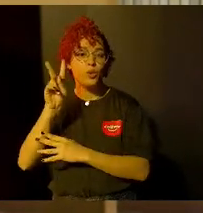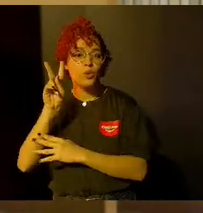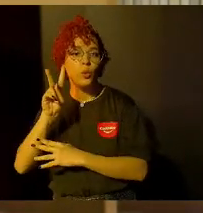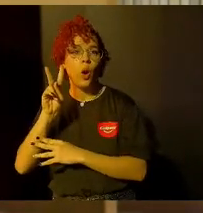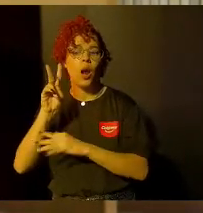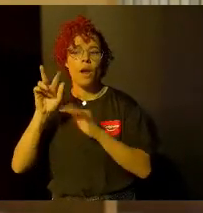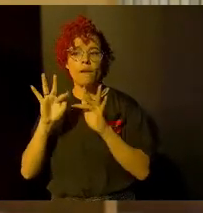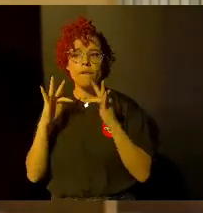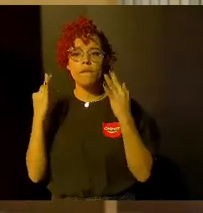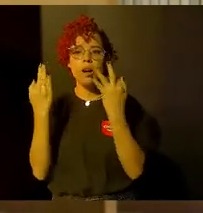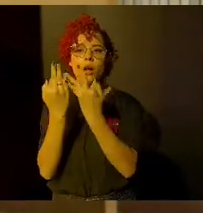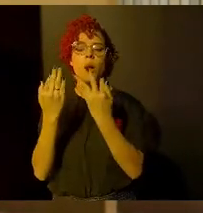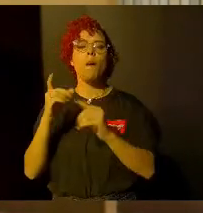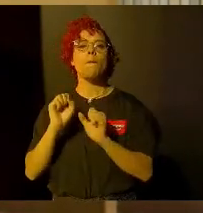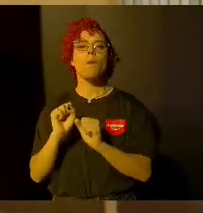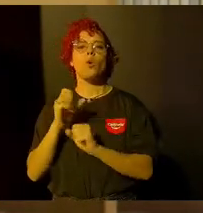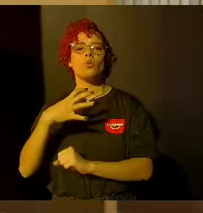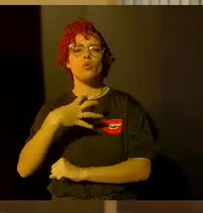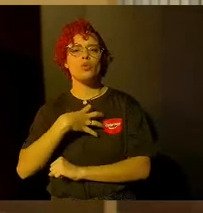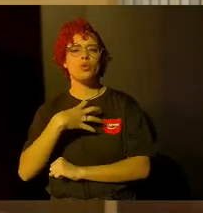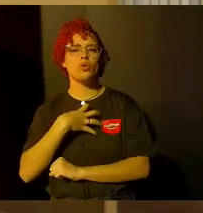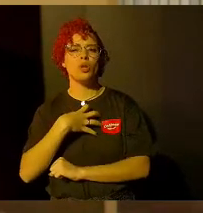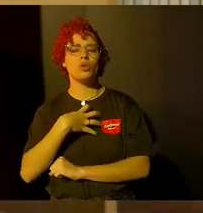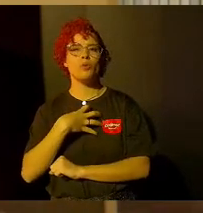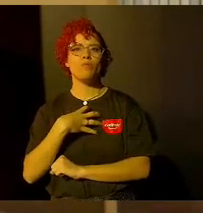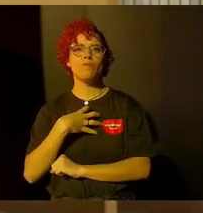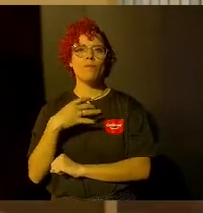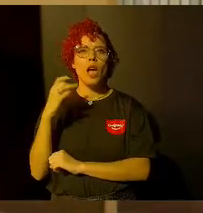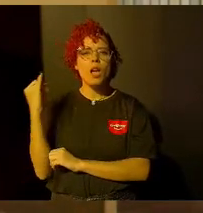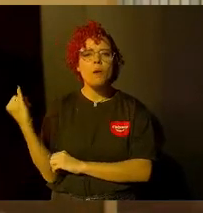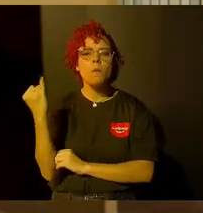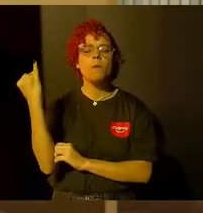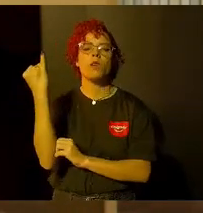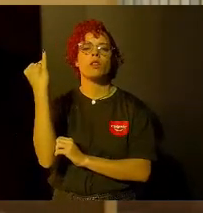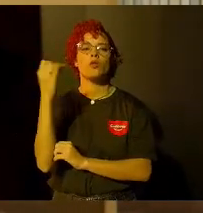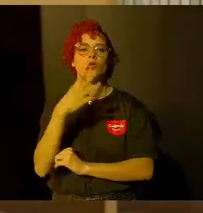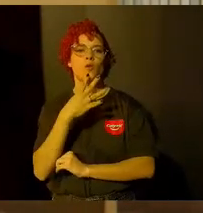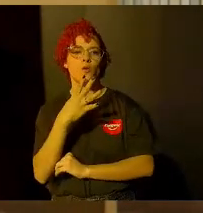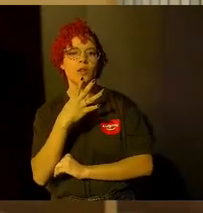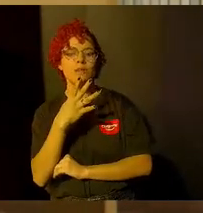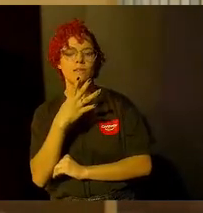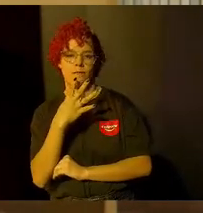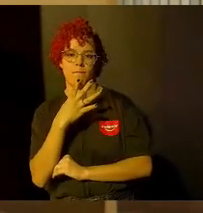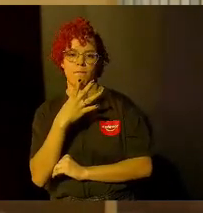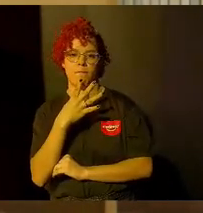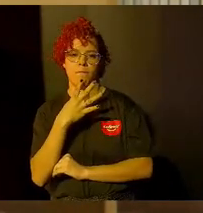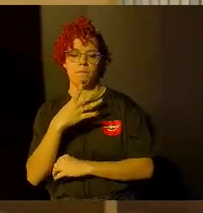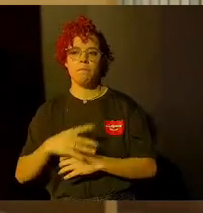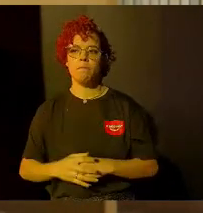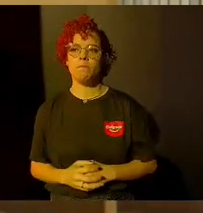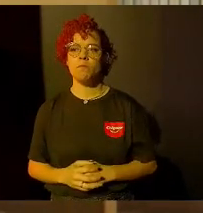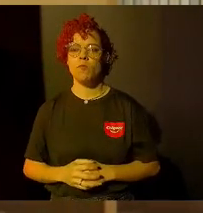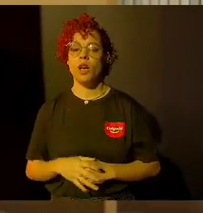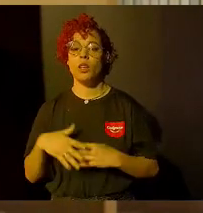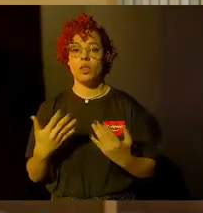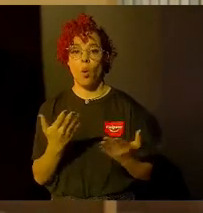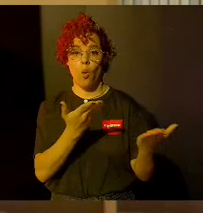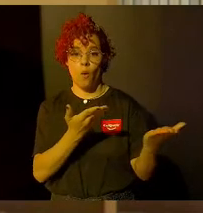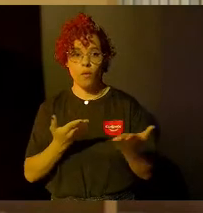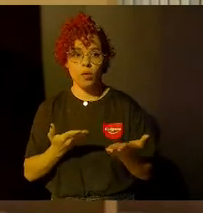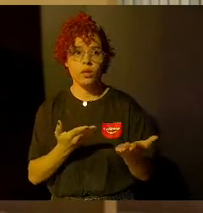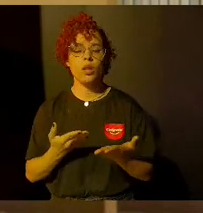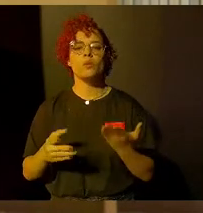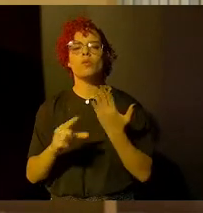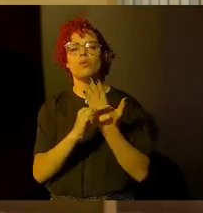jeito muito útil de se conhecer um jeito muito eficiente de se conhecer então convidamos autores